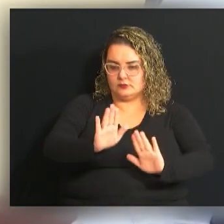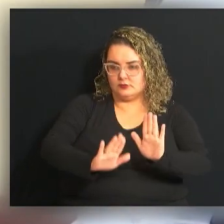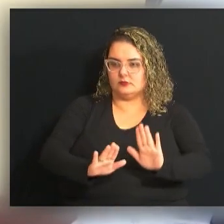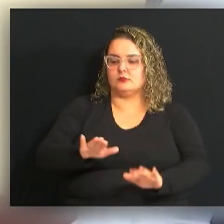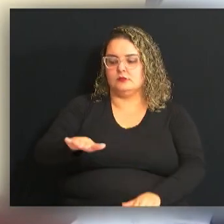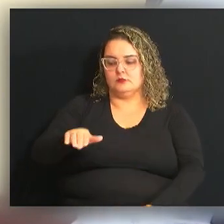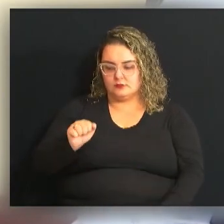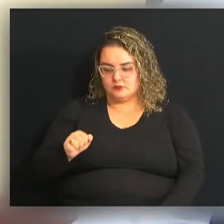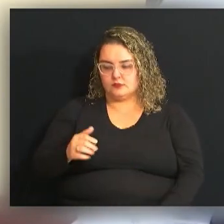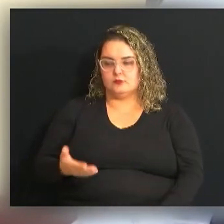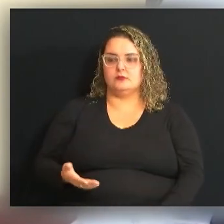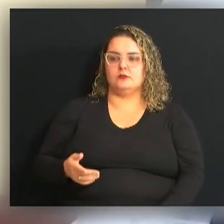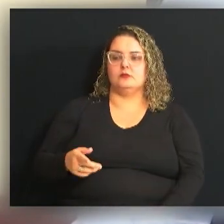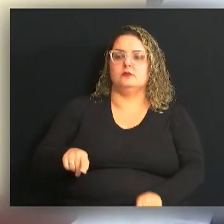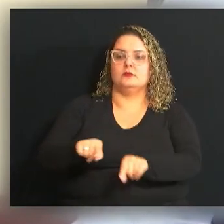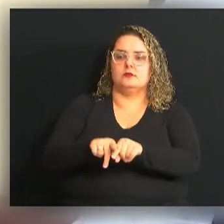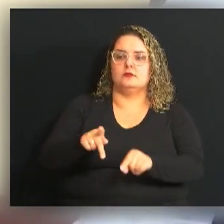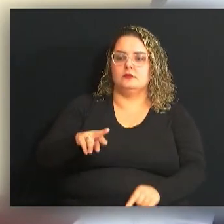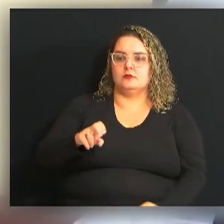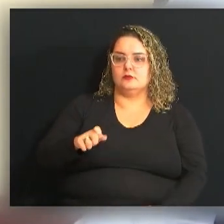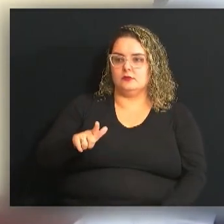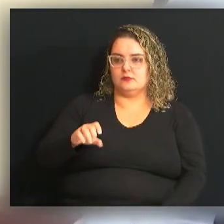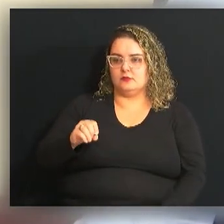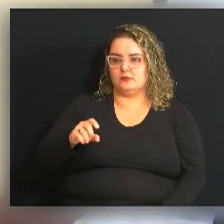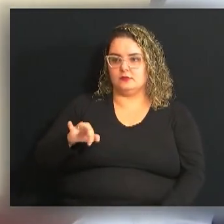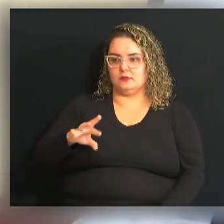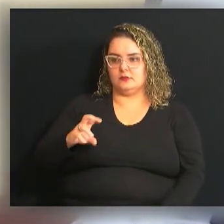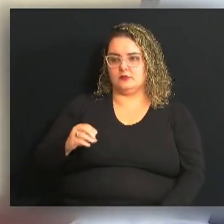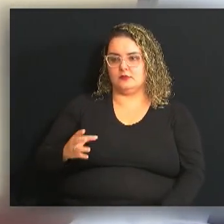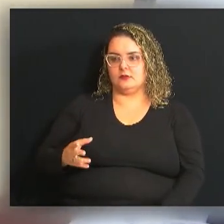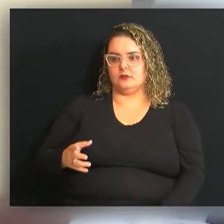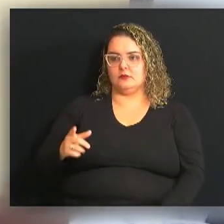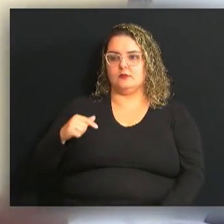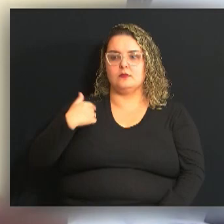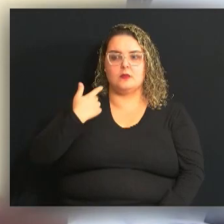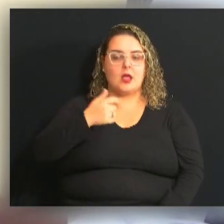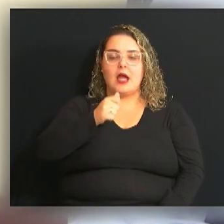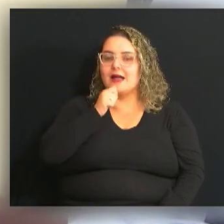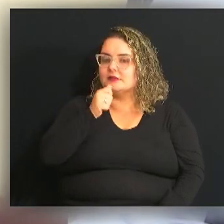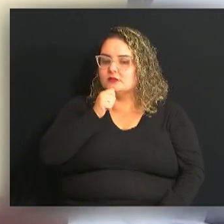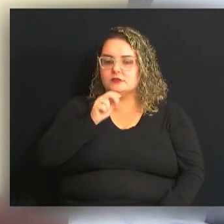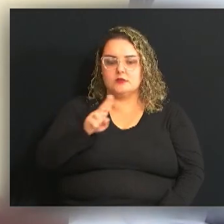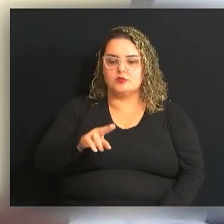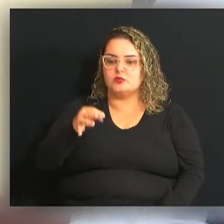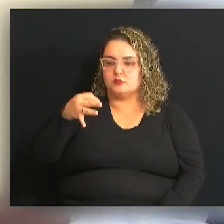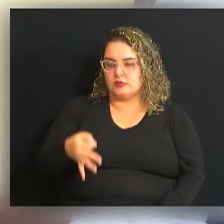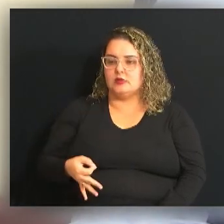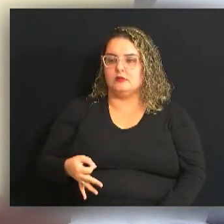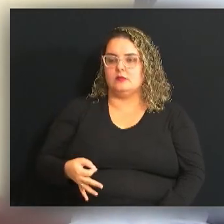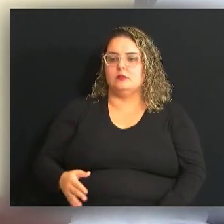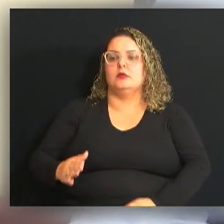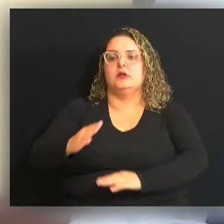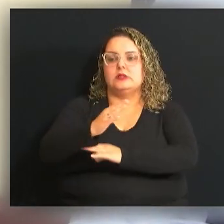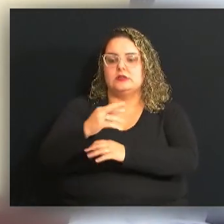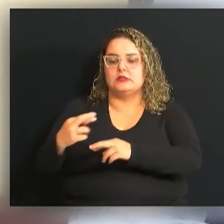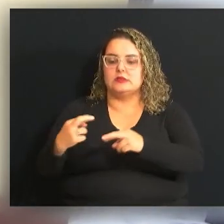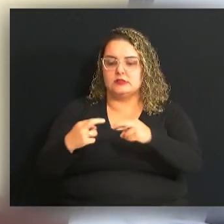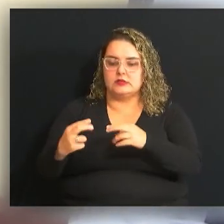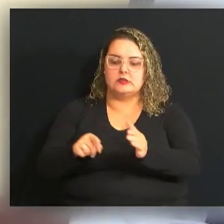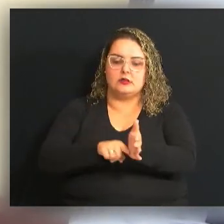formada também pelos vereadores Major Jaime, Paulo Búfalo, Paola Miguel, Carmo Luiz, Luiz Cirilo e Igor